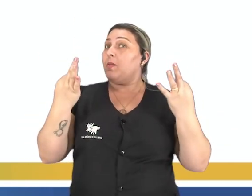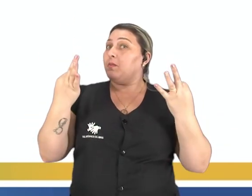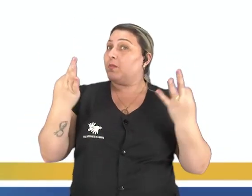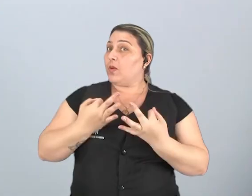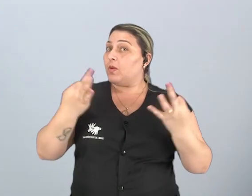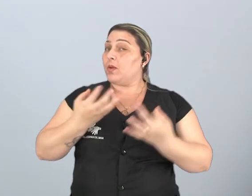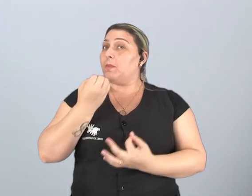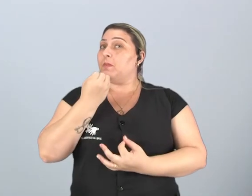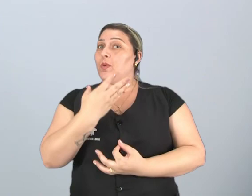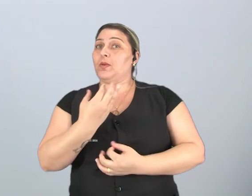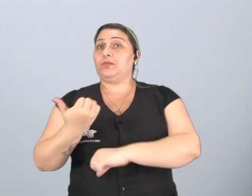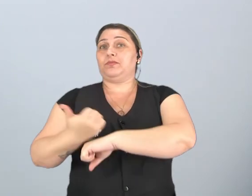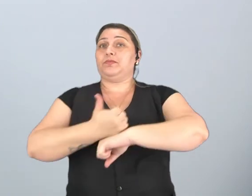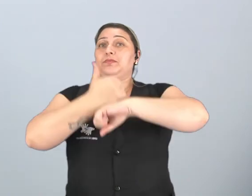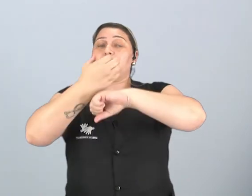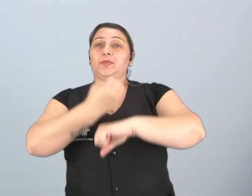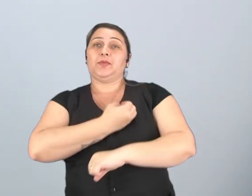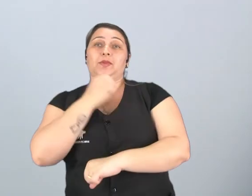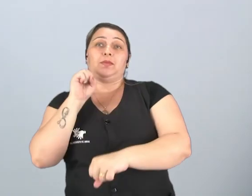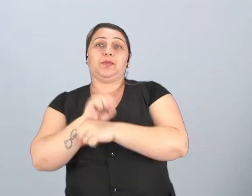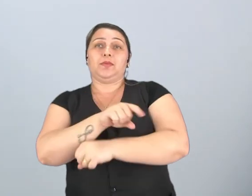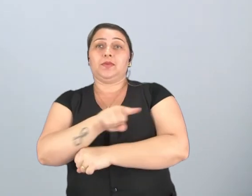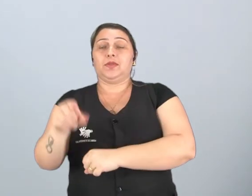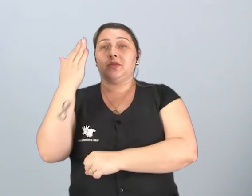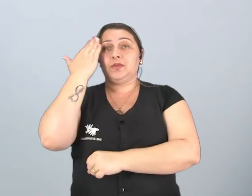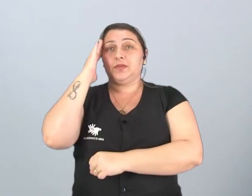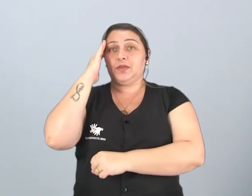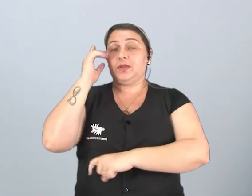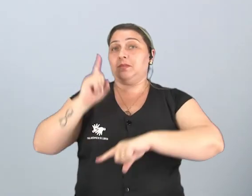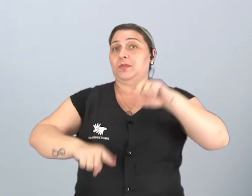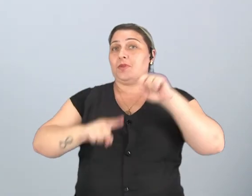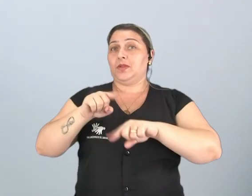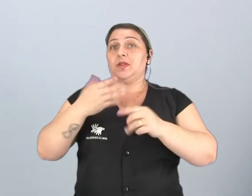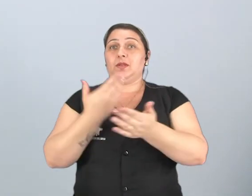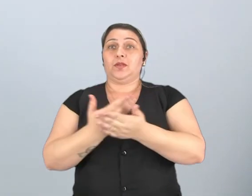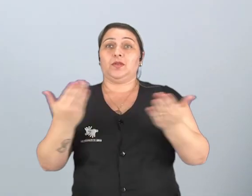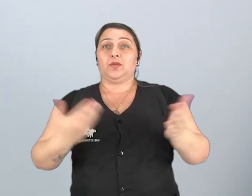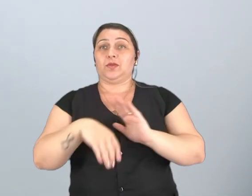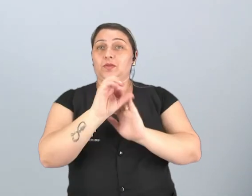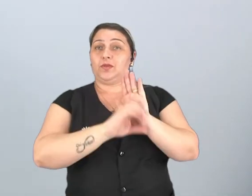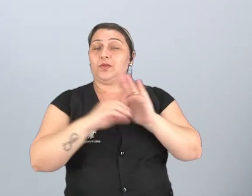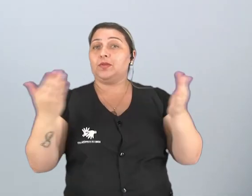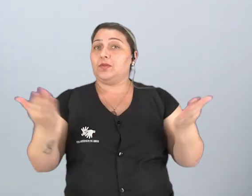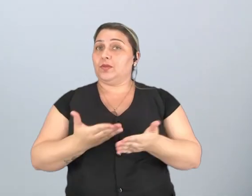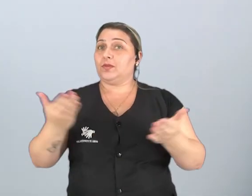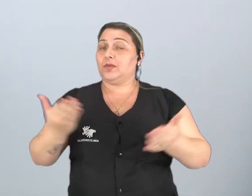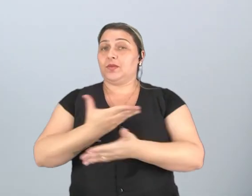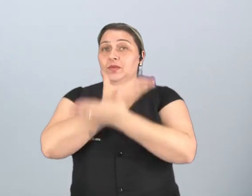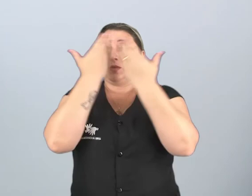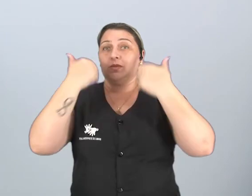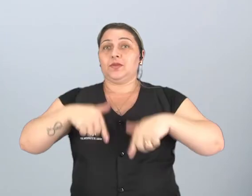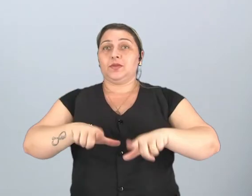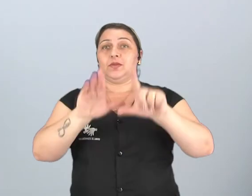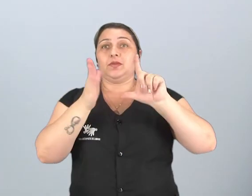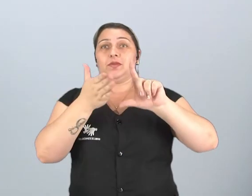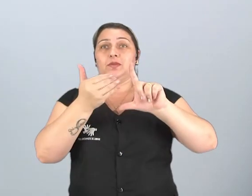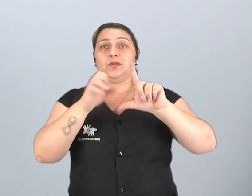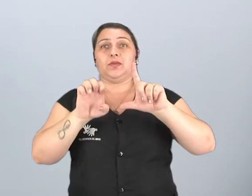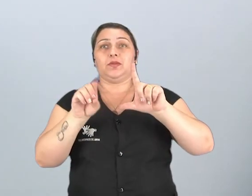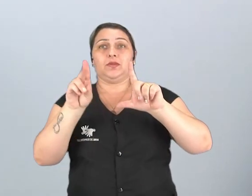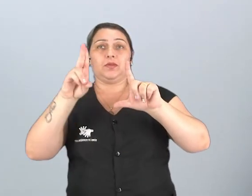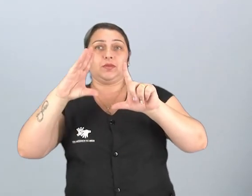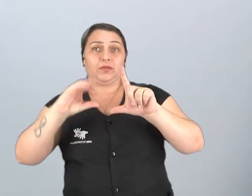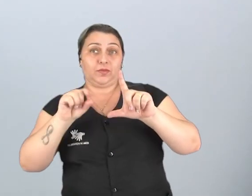qualidade de vida. Eu espero que vocês tenham compreendido o nosso material de hoje, nosso conteúdo de hoje. Não esqueçam de acessar a